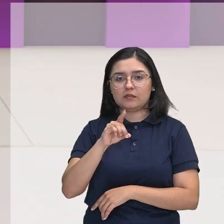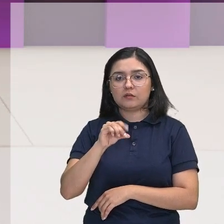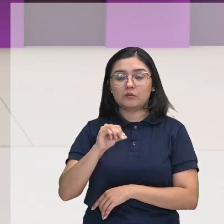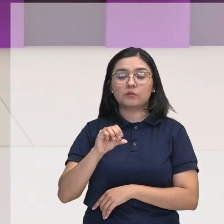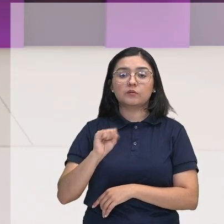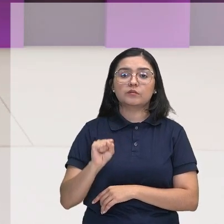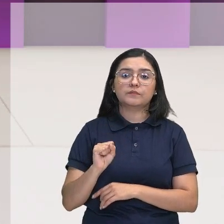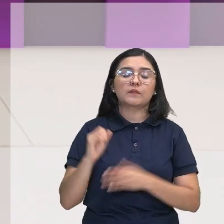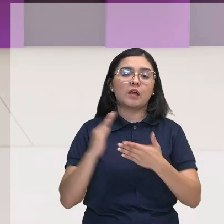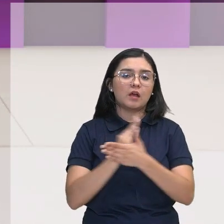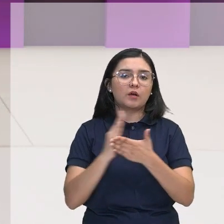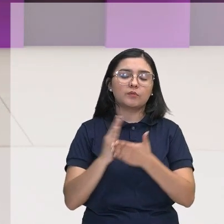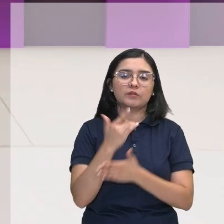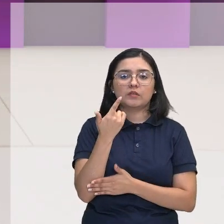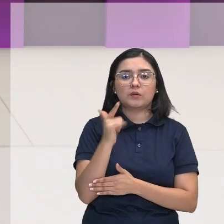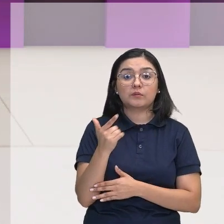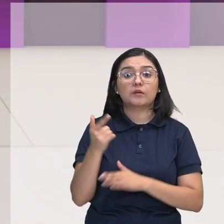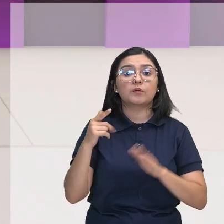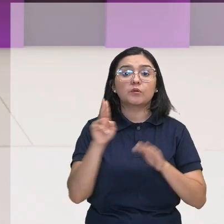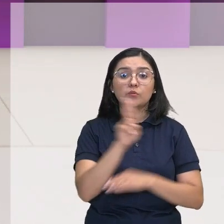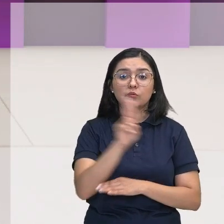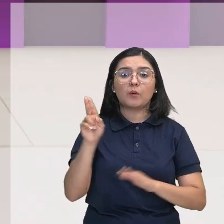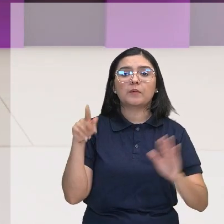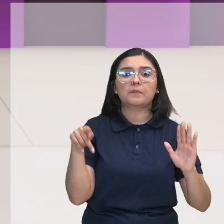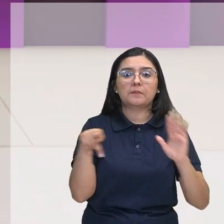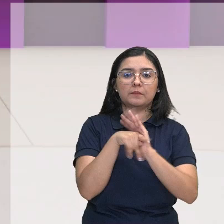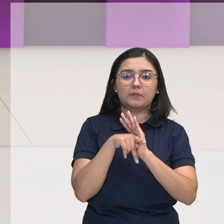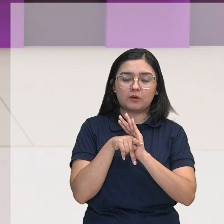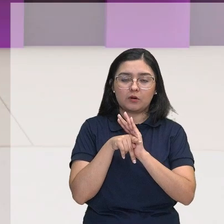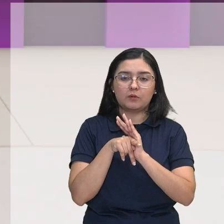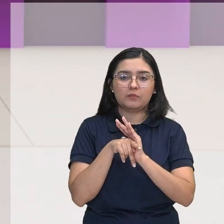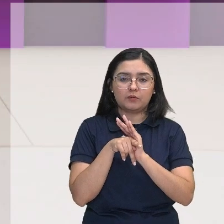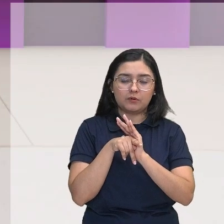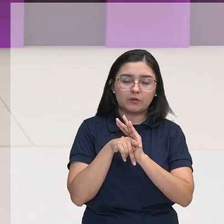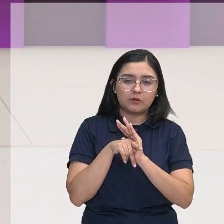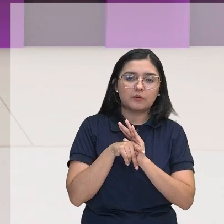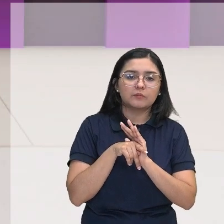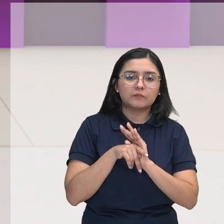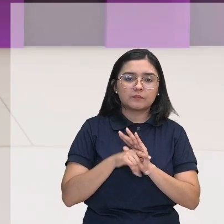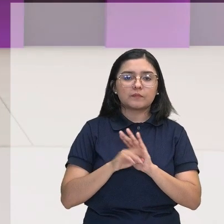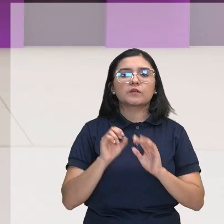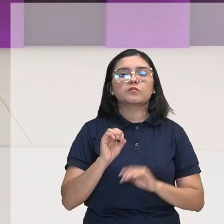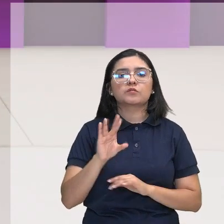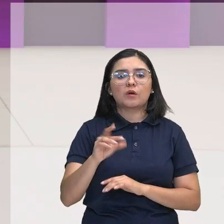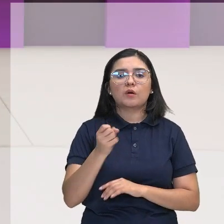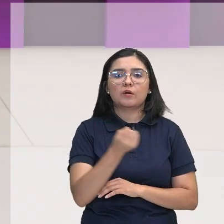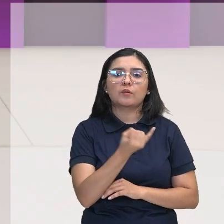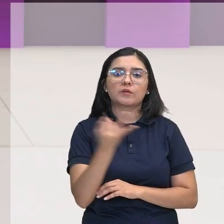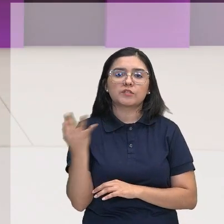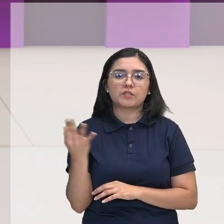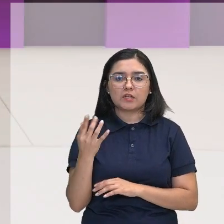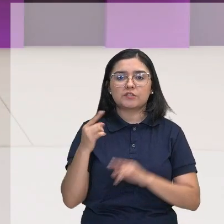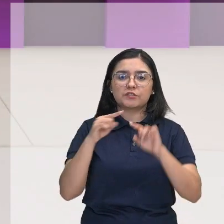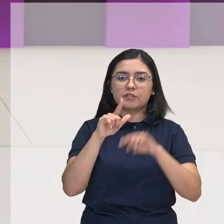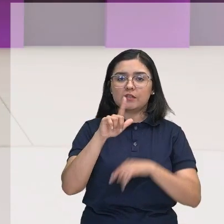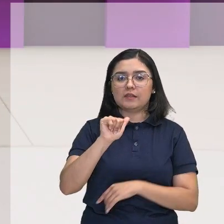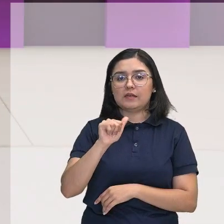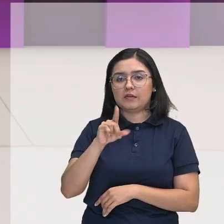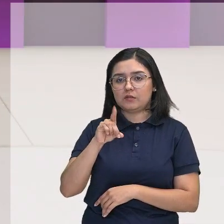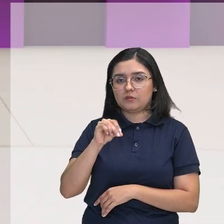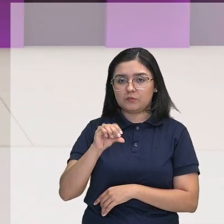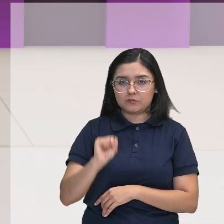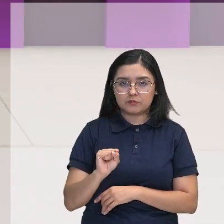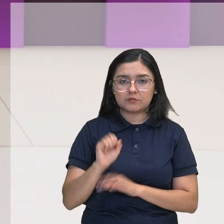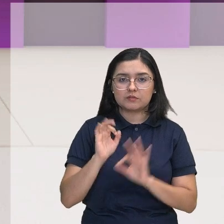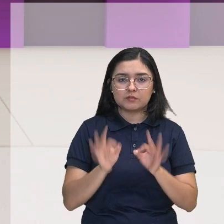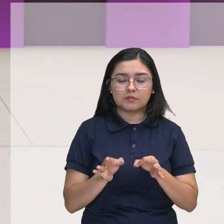tem ali um nome especial. É apenas um polígono de 13 lados, polígono de 14 lados e assim por diante.